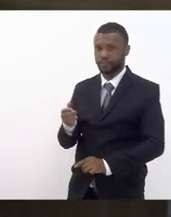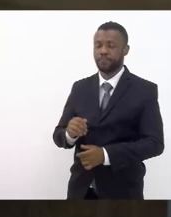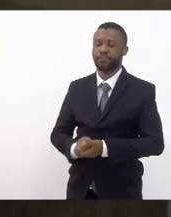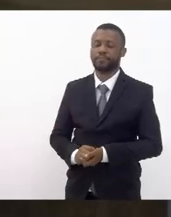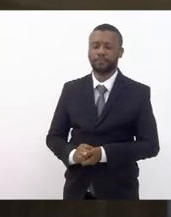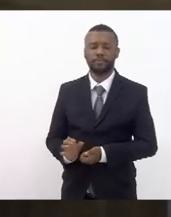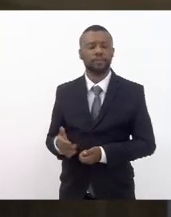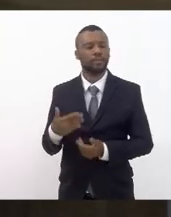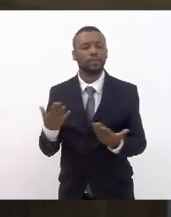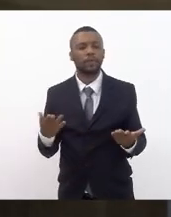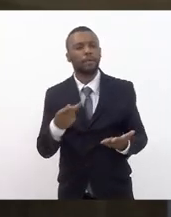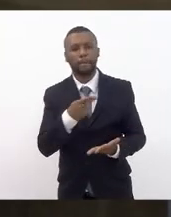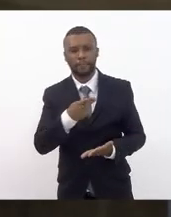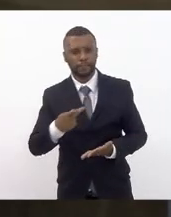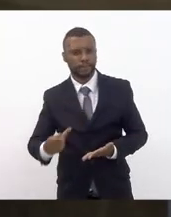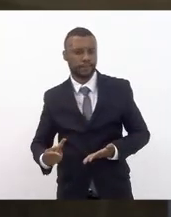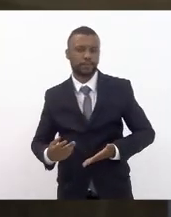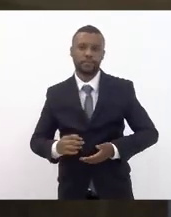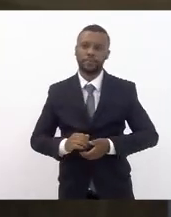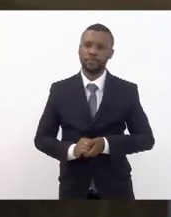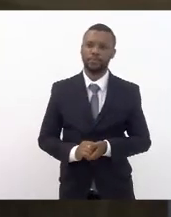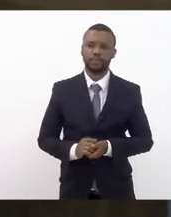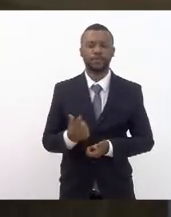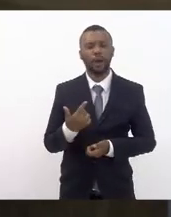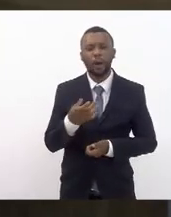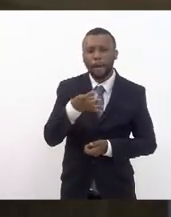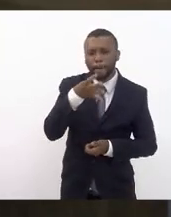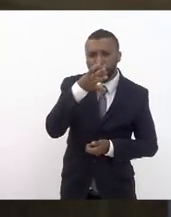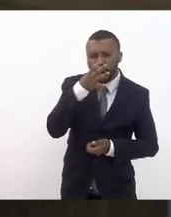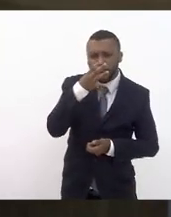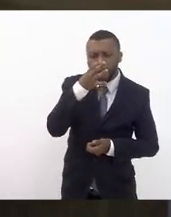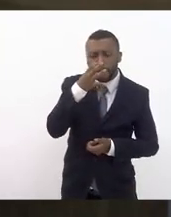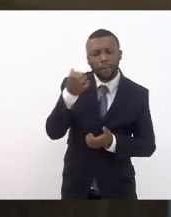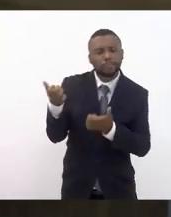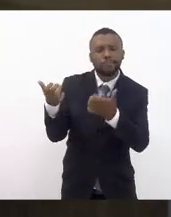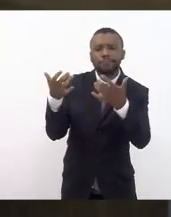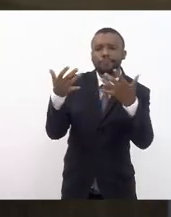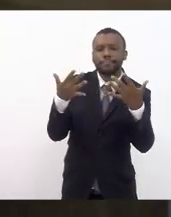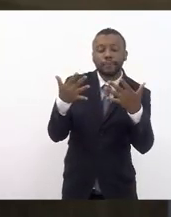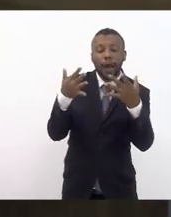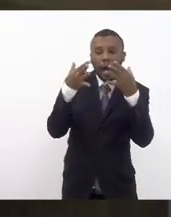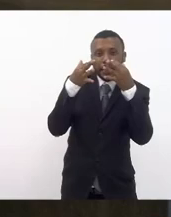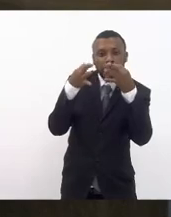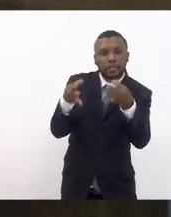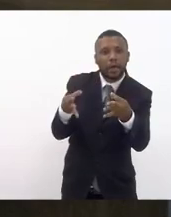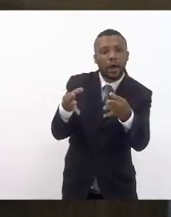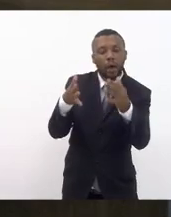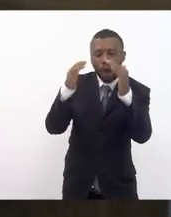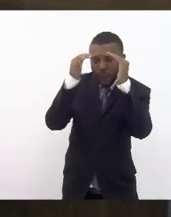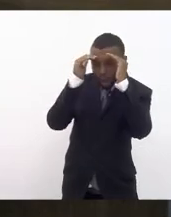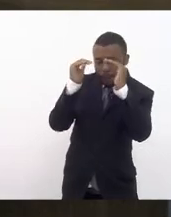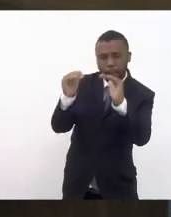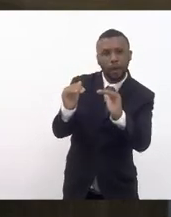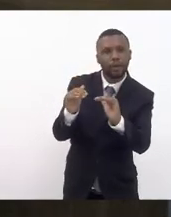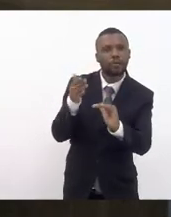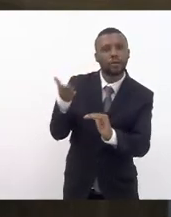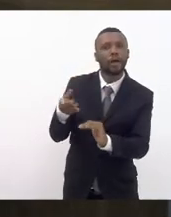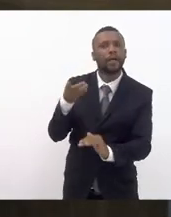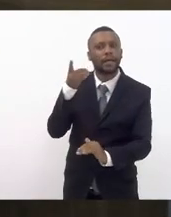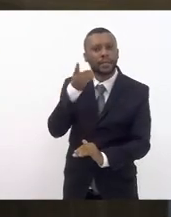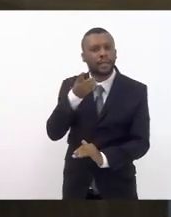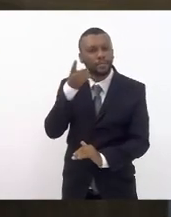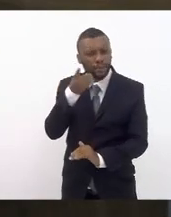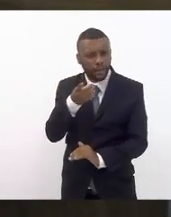Senhor presidente, eu ouço com atenção e respeito as palavras do deputado